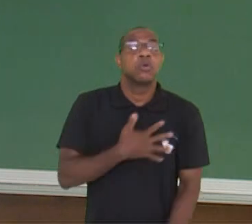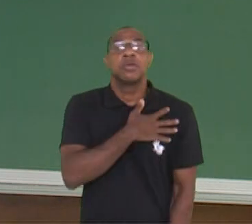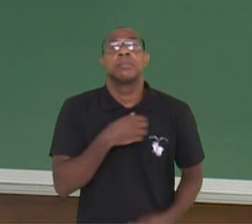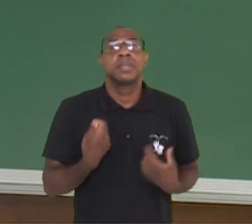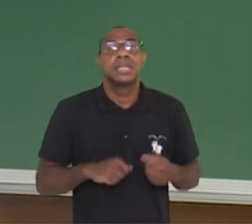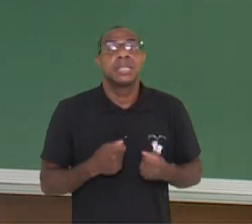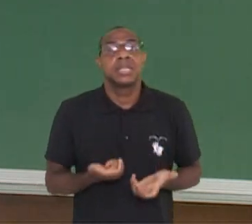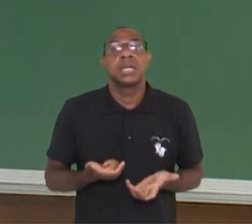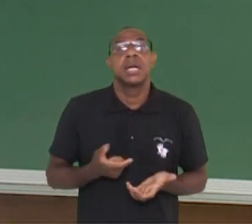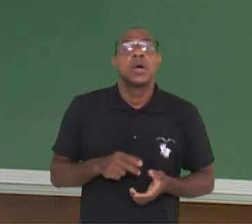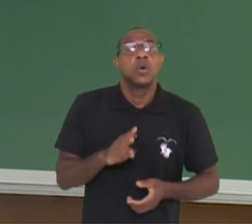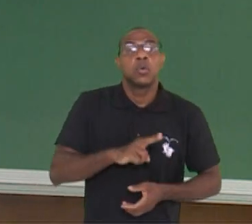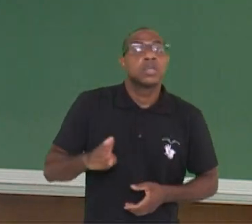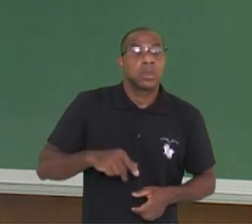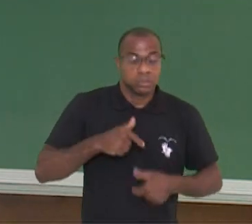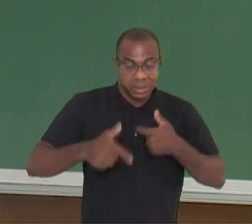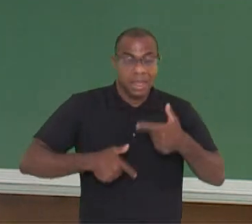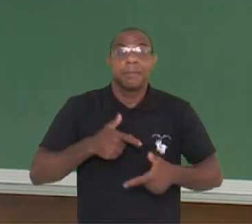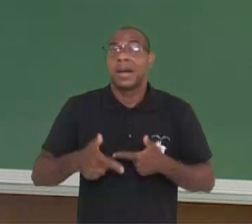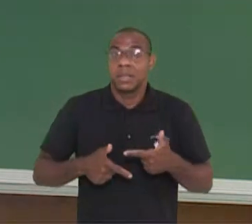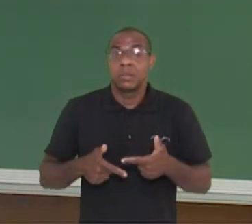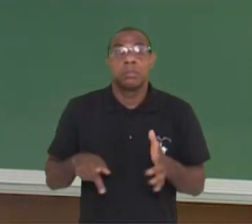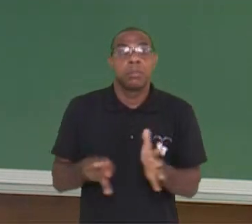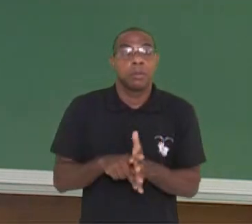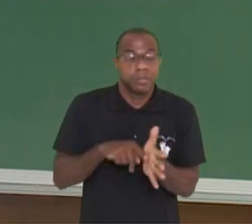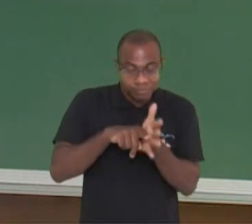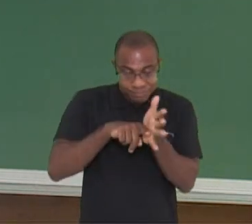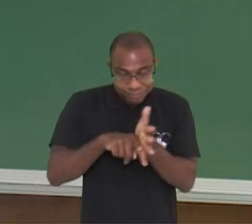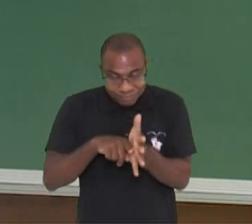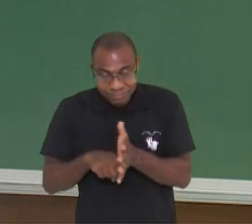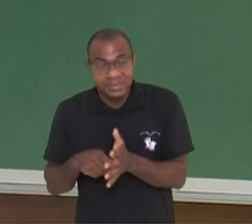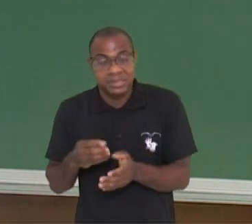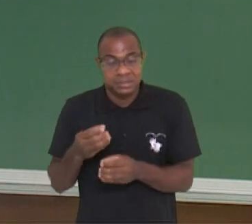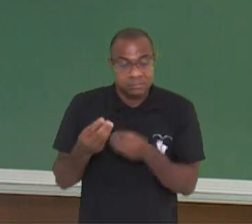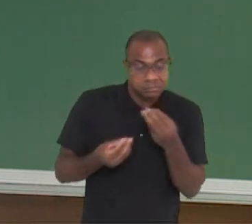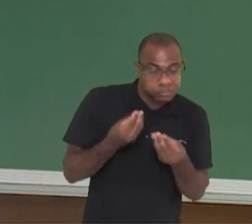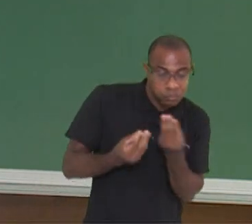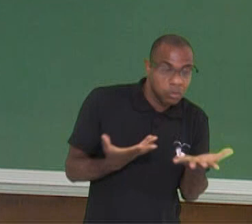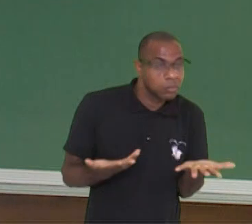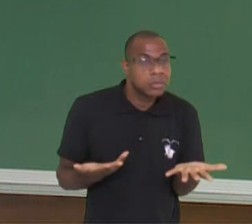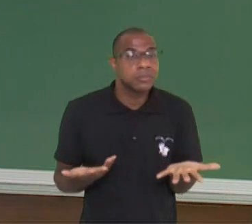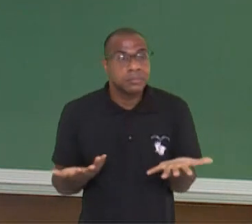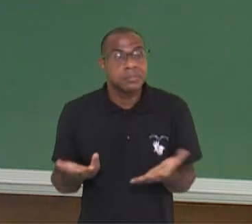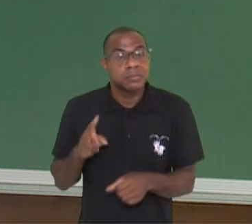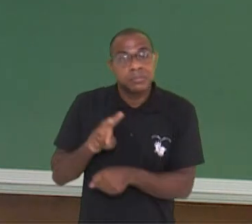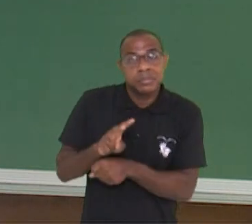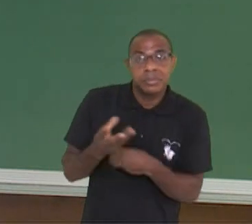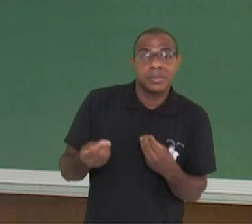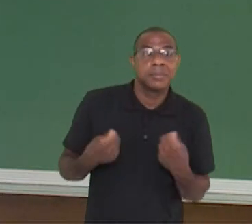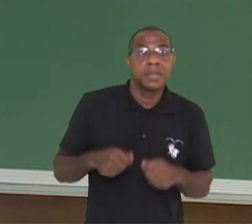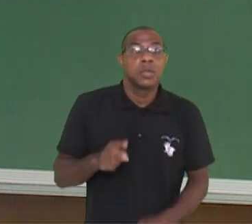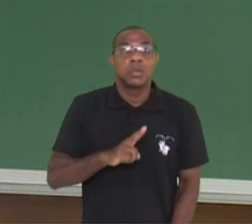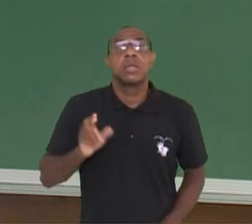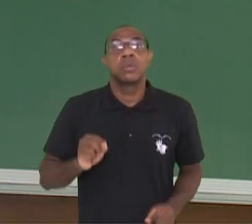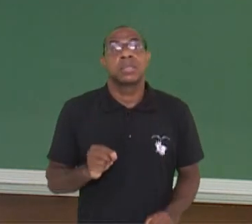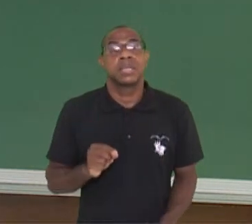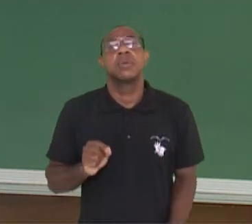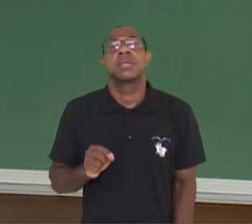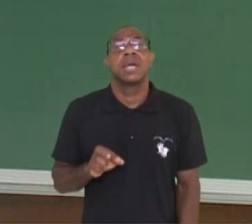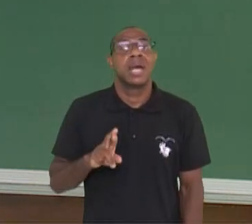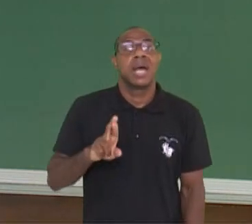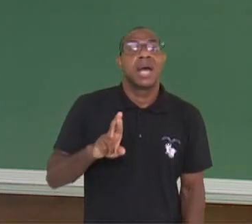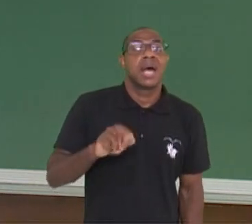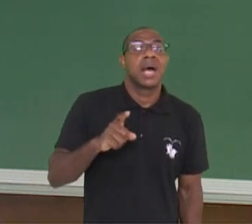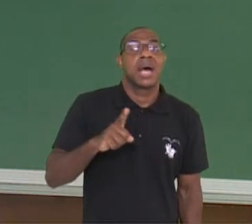gestão. Métodos científicos. Portanto, se é para usar métodos científicos, havia uma crença muito grande na